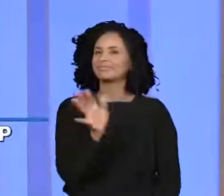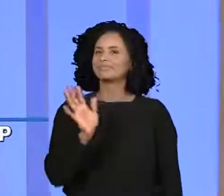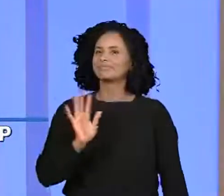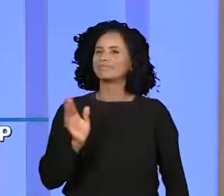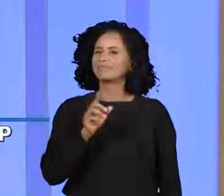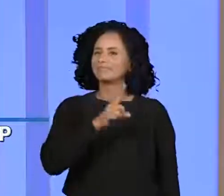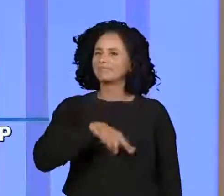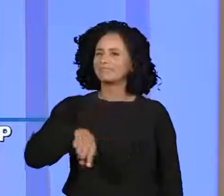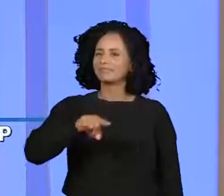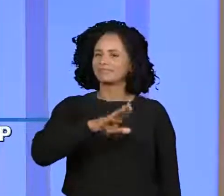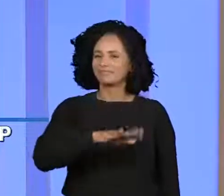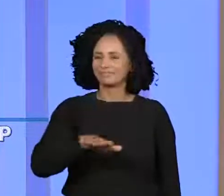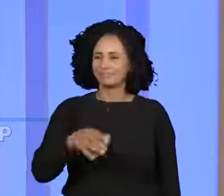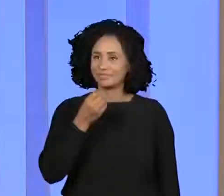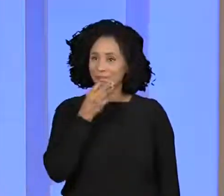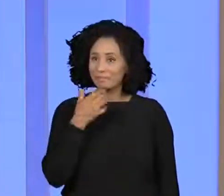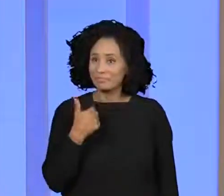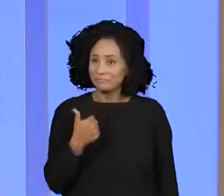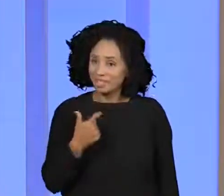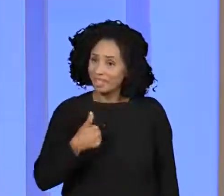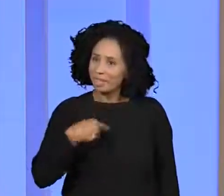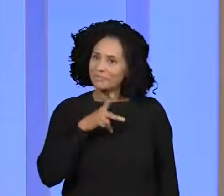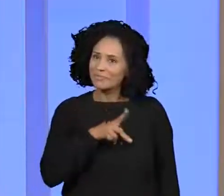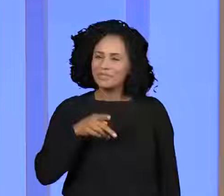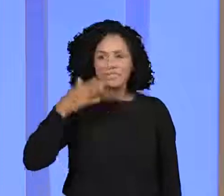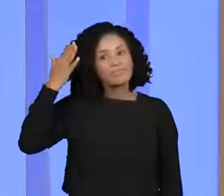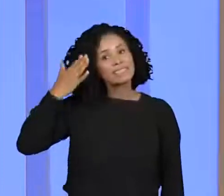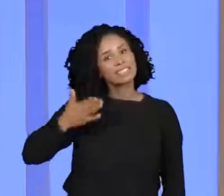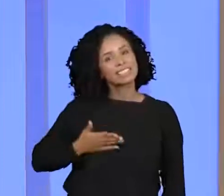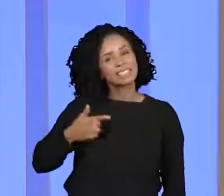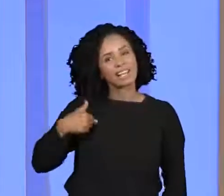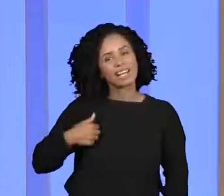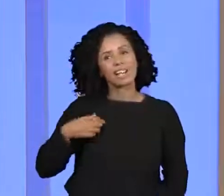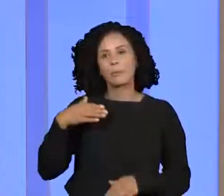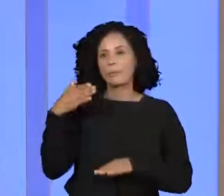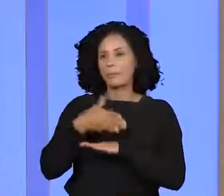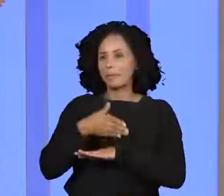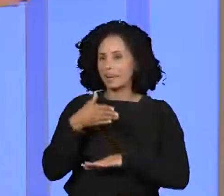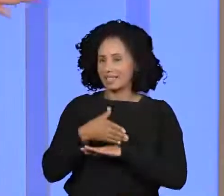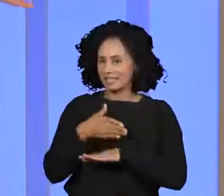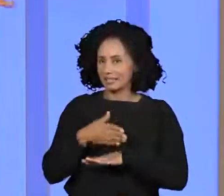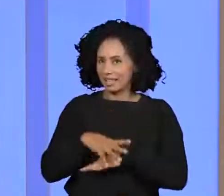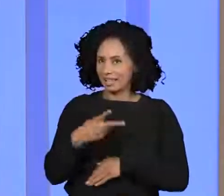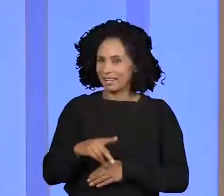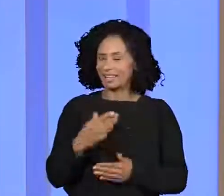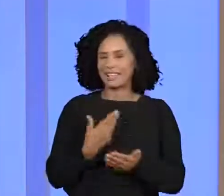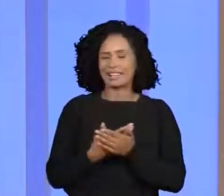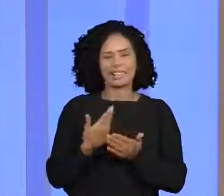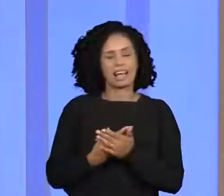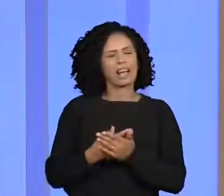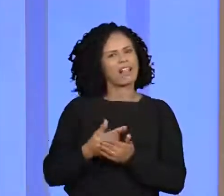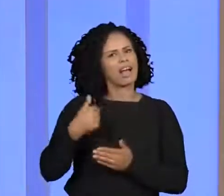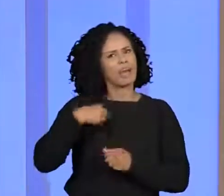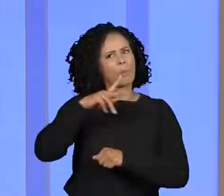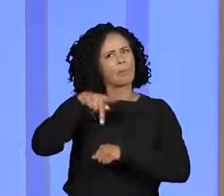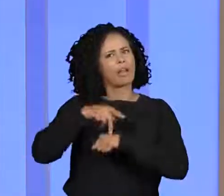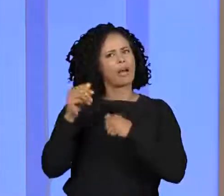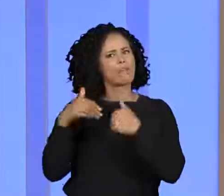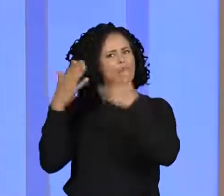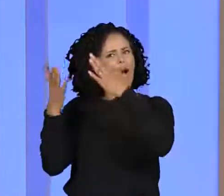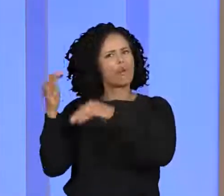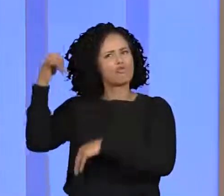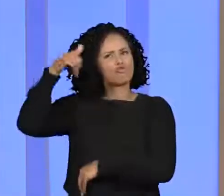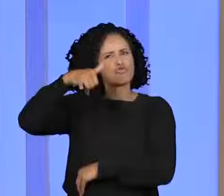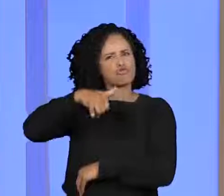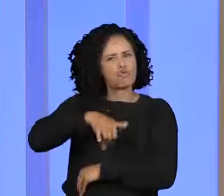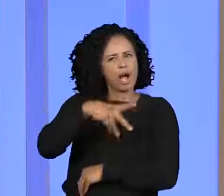turminha. Tudo bem com vocês? Eu sou a professora Franciele, eu vim dessa faculdade que eu não sei pronunciar de música, Shuberries, mas Pronto,